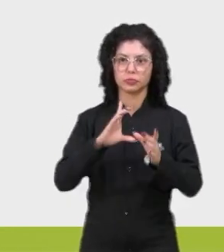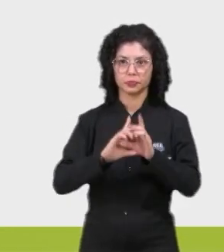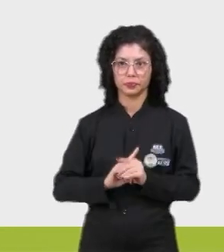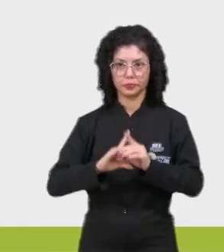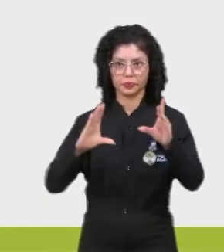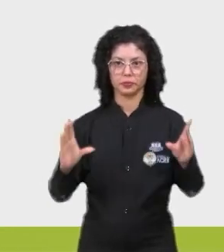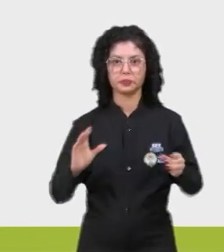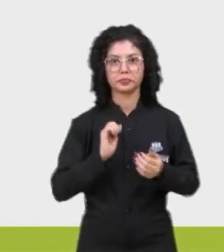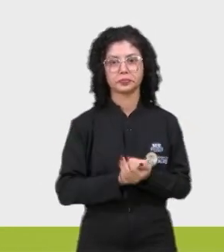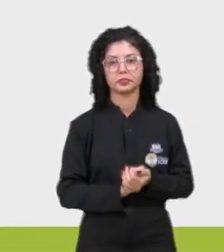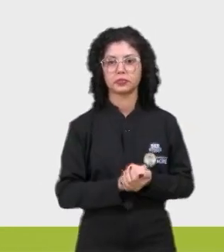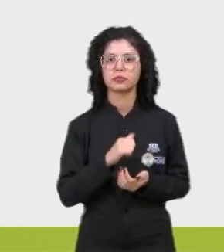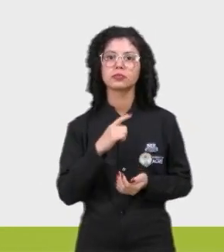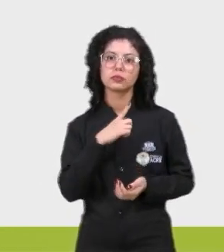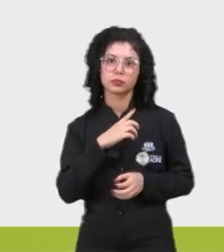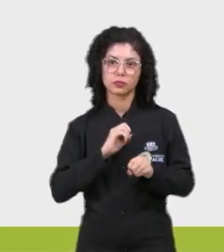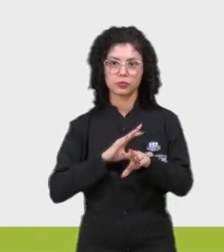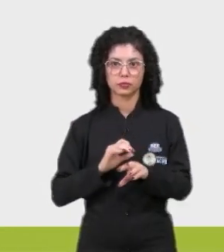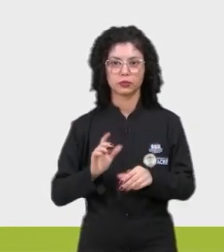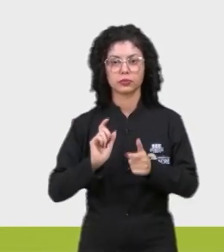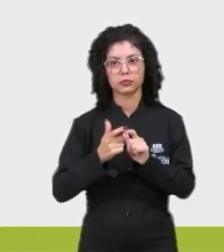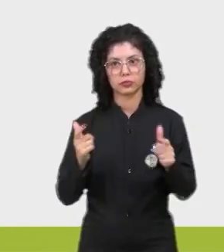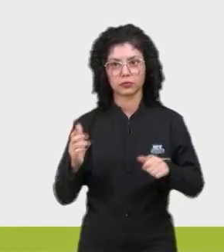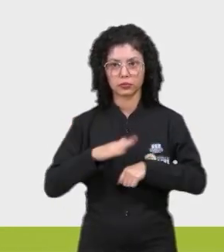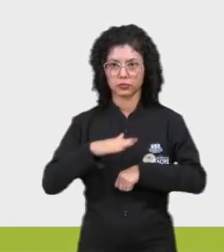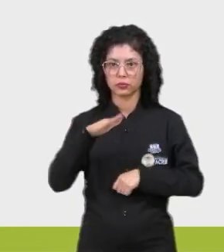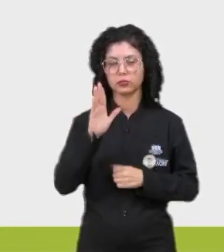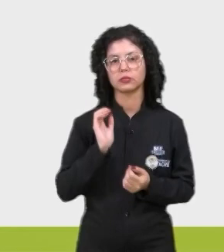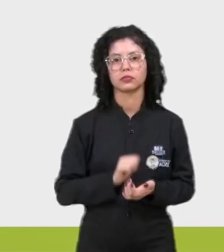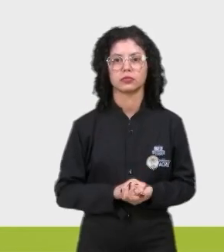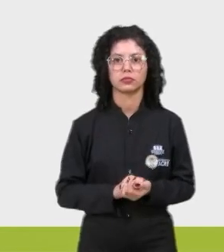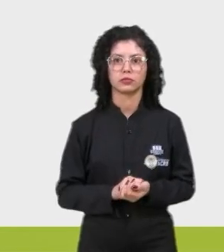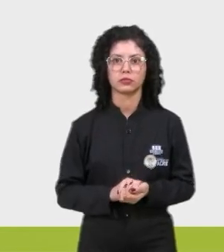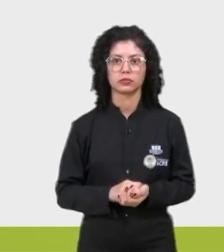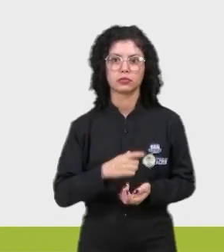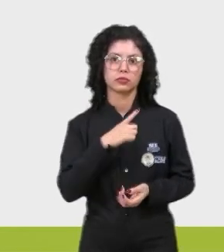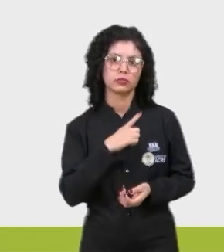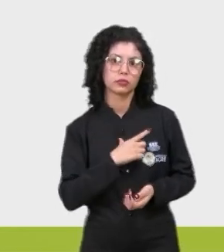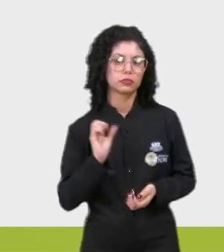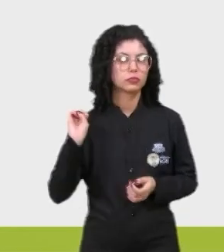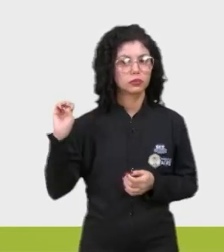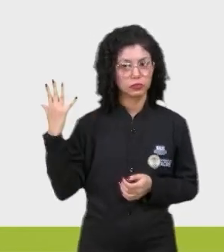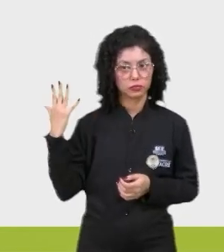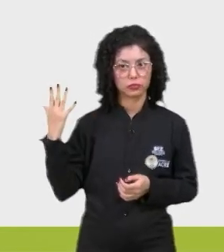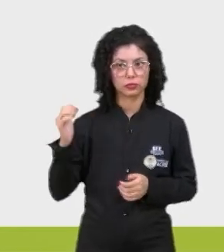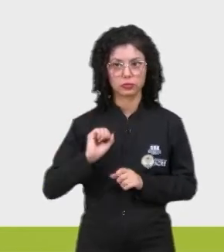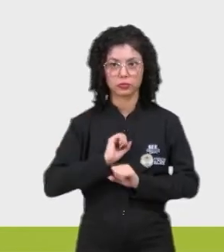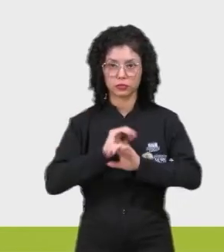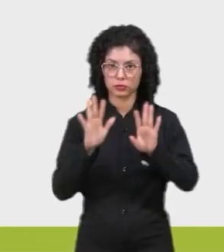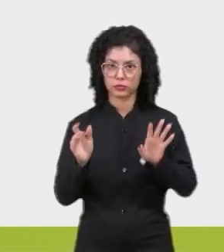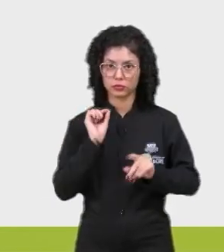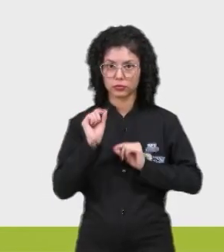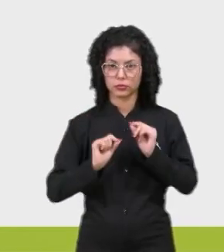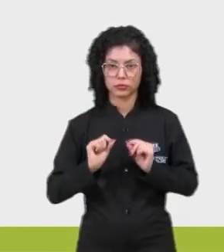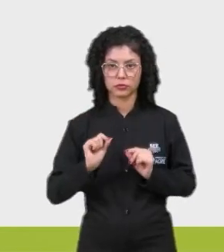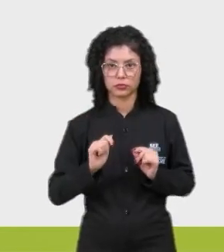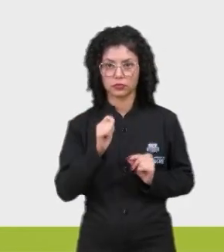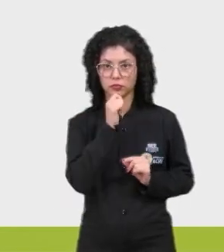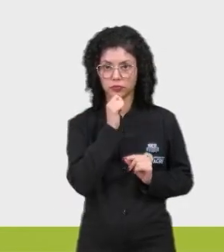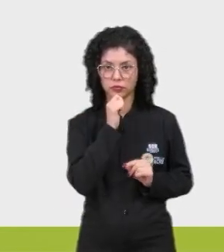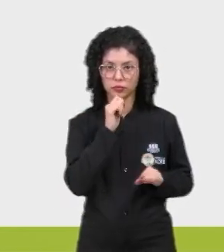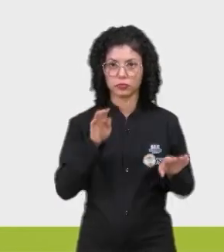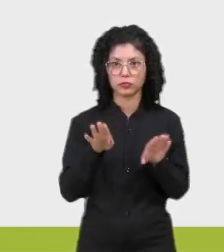fome, sem educação e saúde para a maioria é uma concha vazia. Inclusive, nessa você poderia até abordar